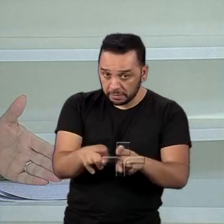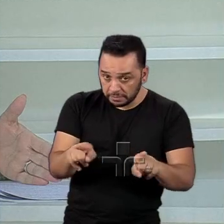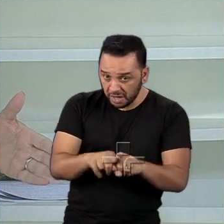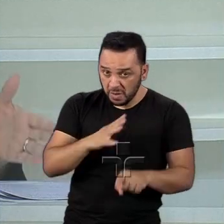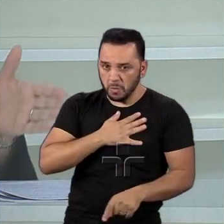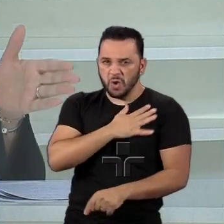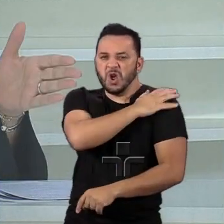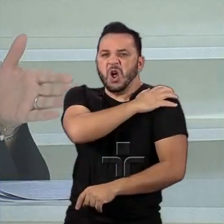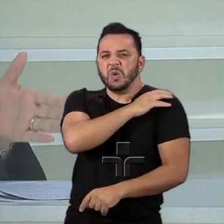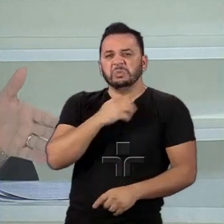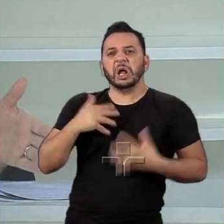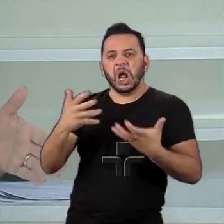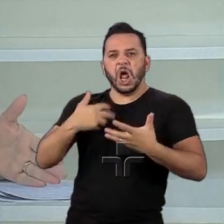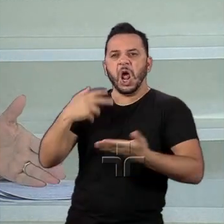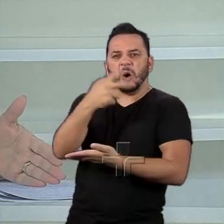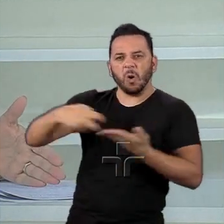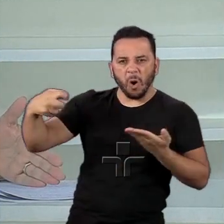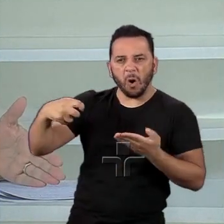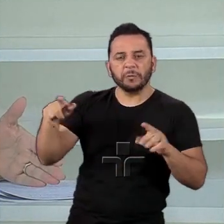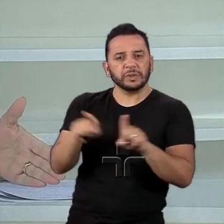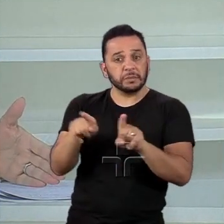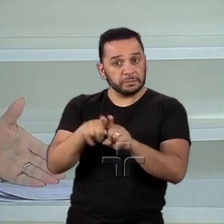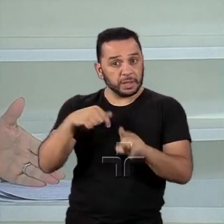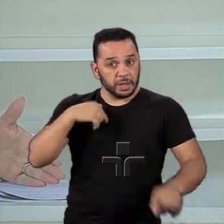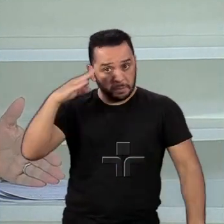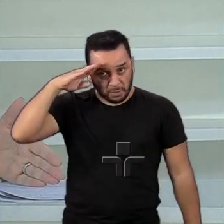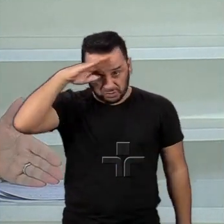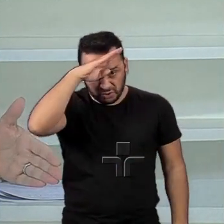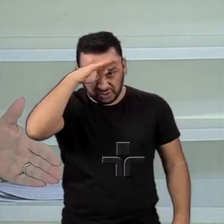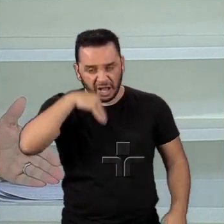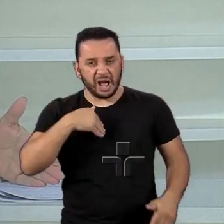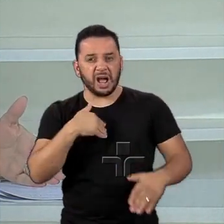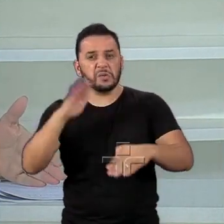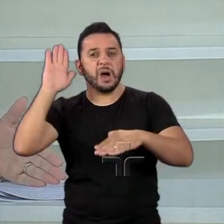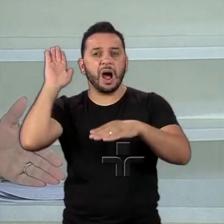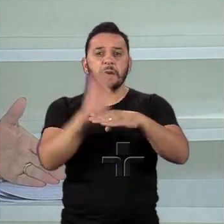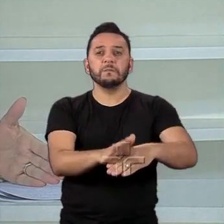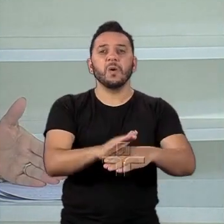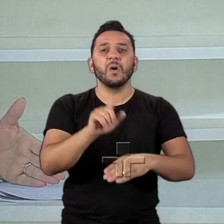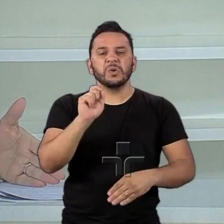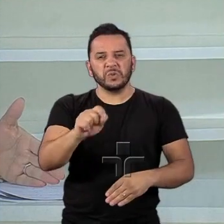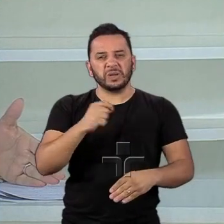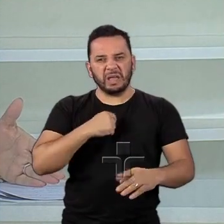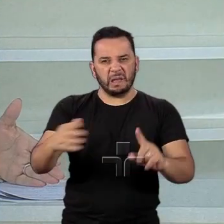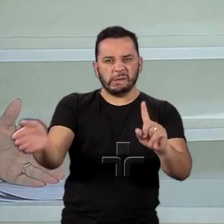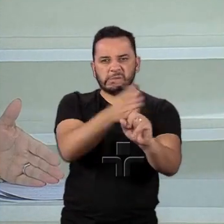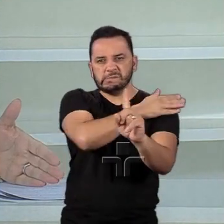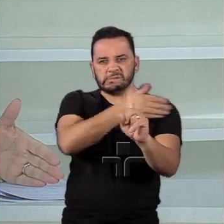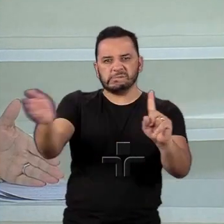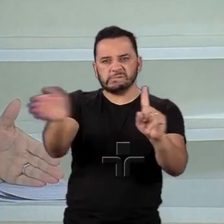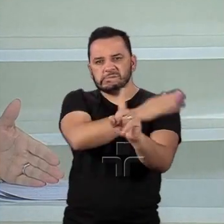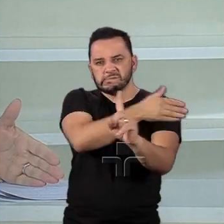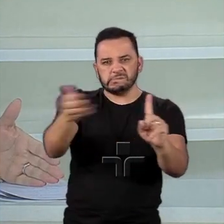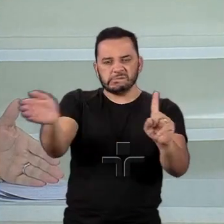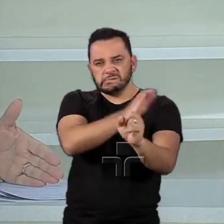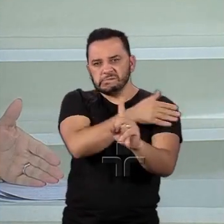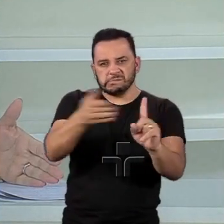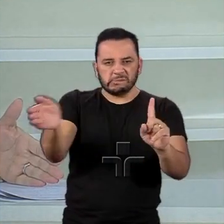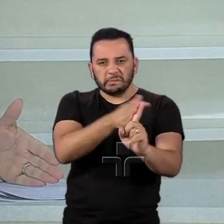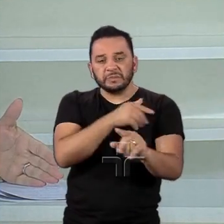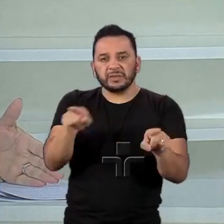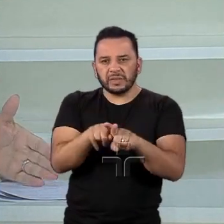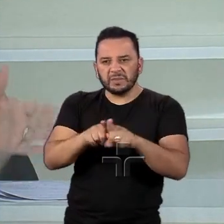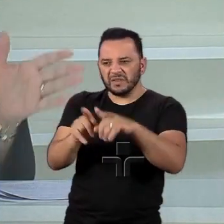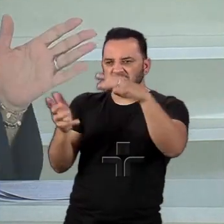o autogolpe, Bolsonaro apoia a tortura e apoia o fechamento do